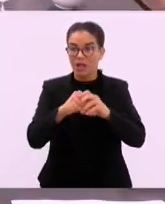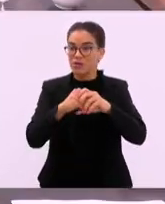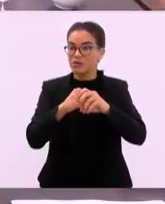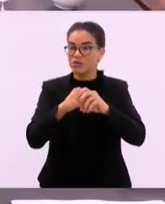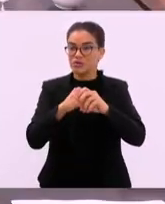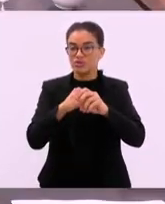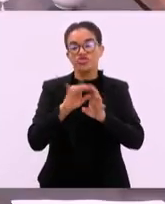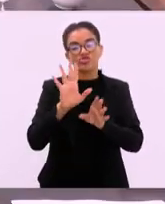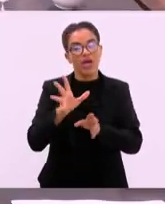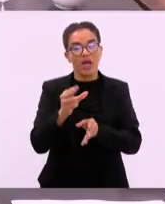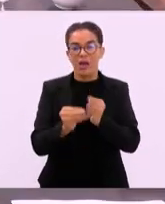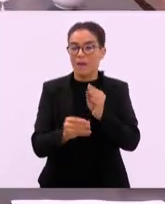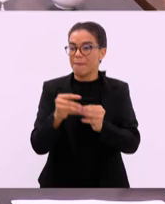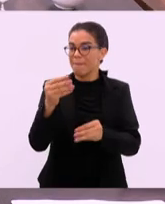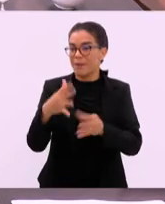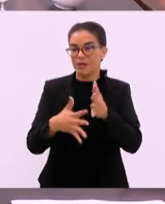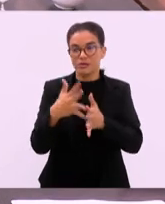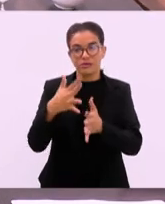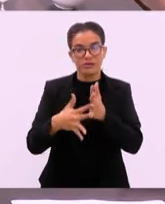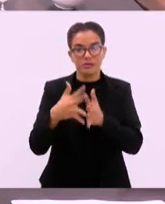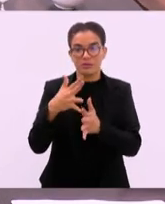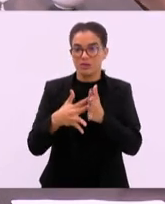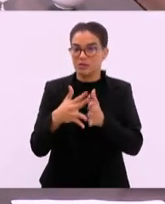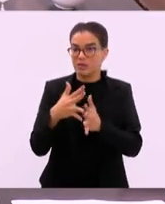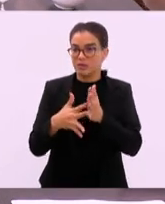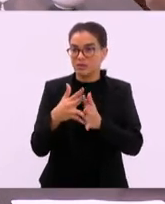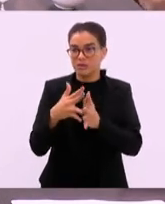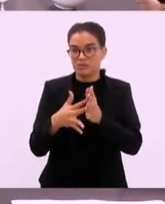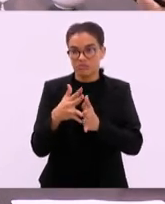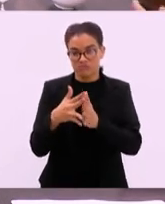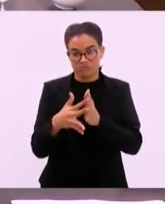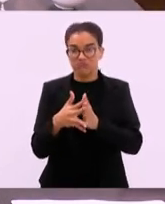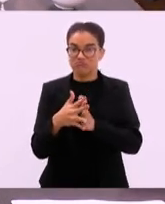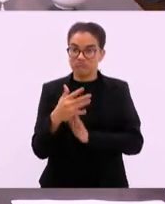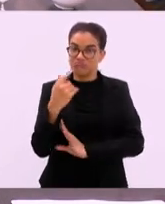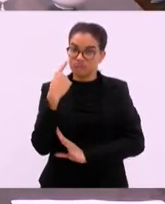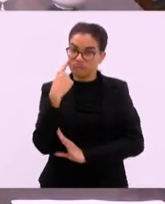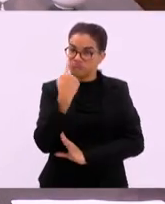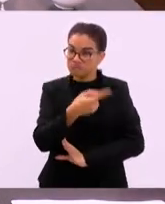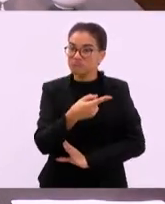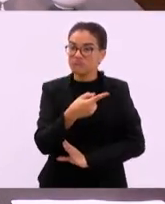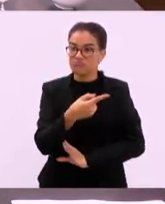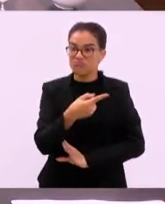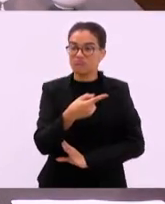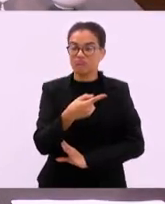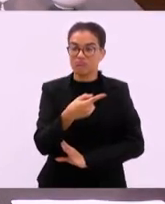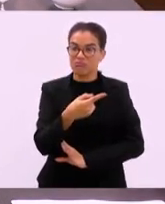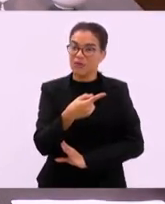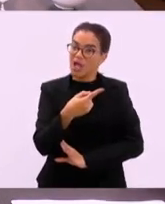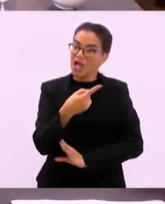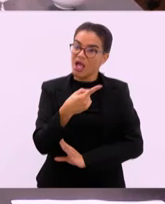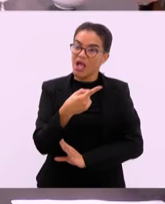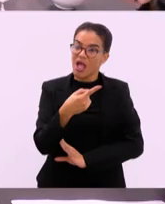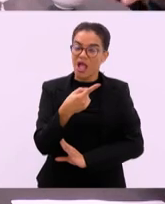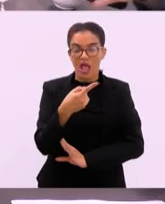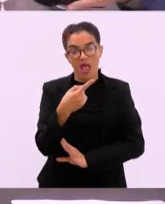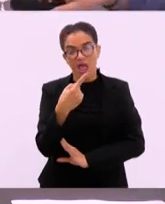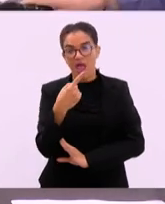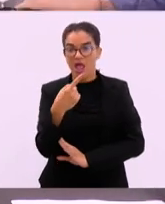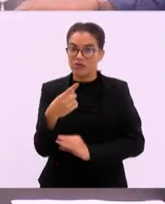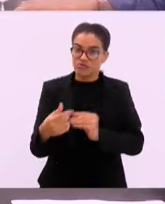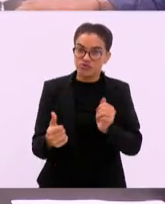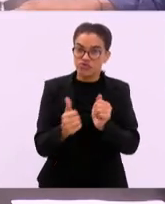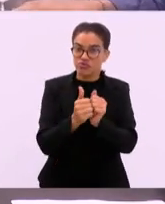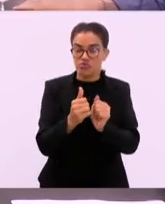uma praticabilidade, uma anexação. Então você marcou. Não sei se é dessa legislatura. Aí, de repente, é a questão de coautoria também,